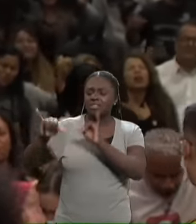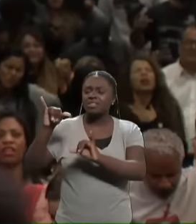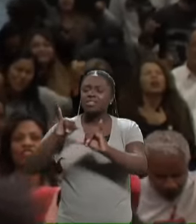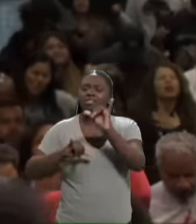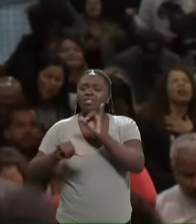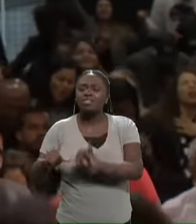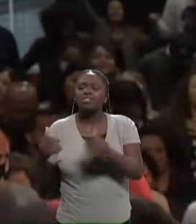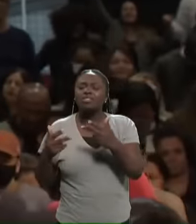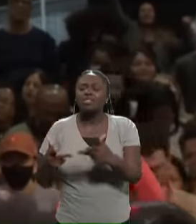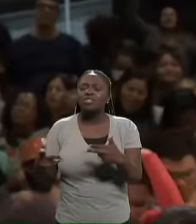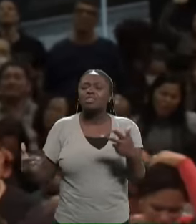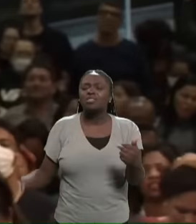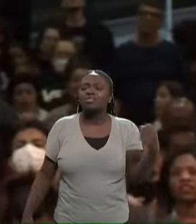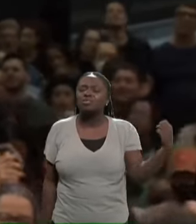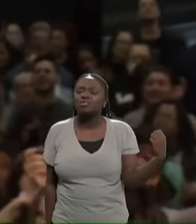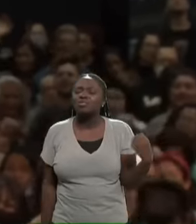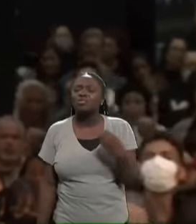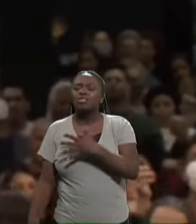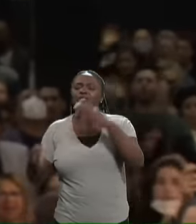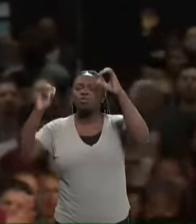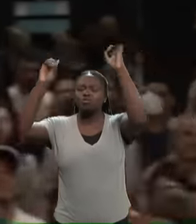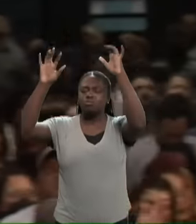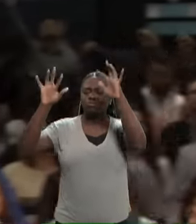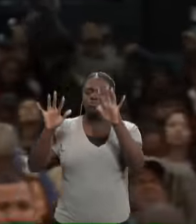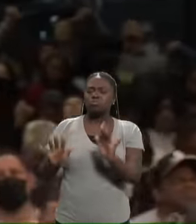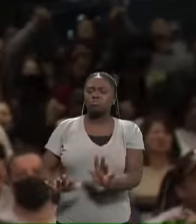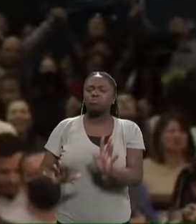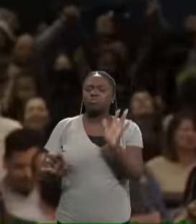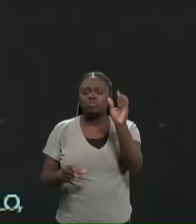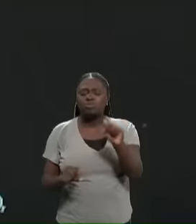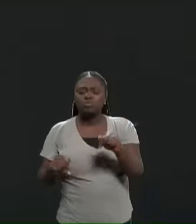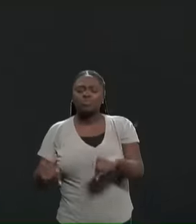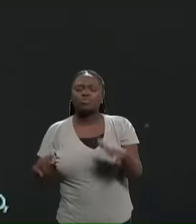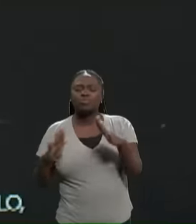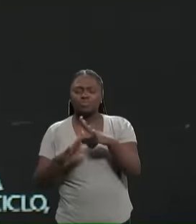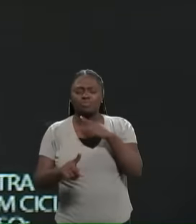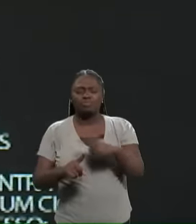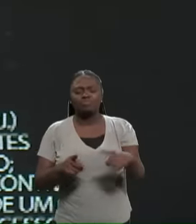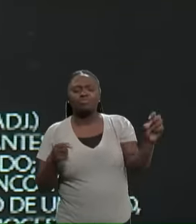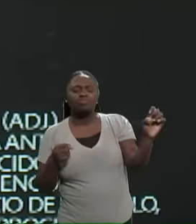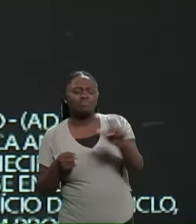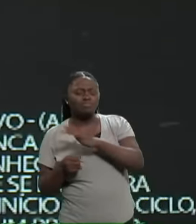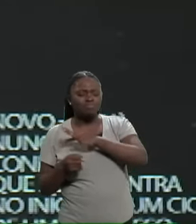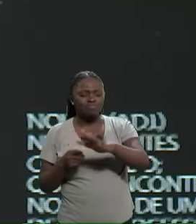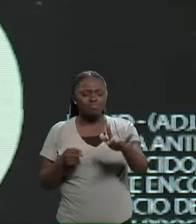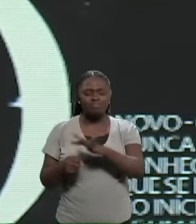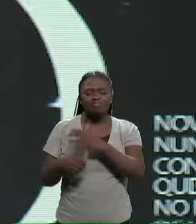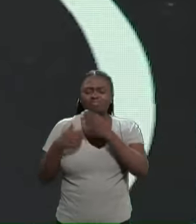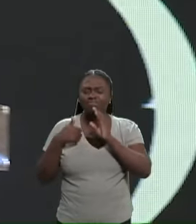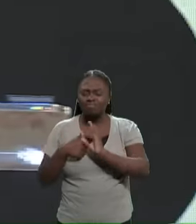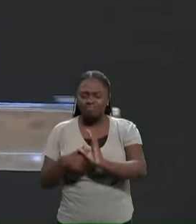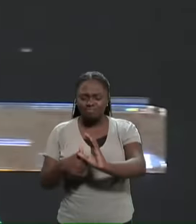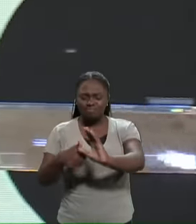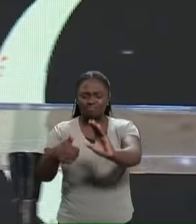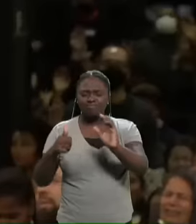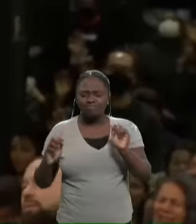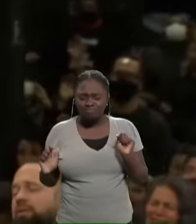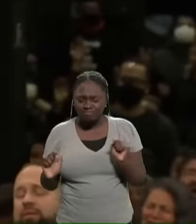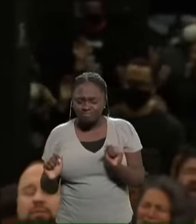algo sobrenatural de esa, en medio de la iglesia, enche cada creyente,